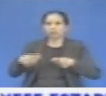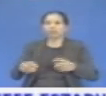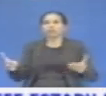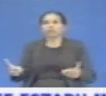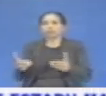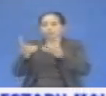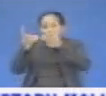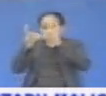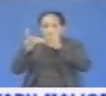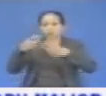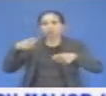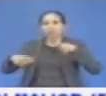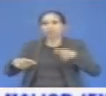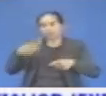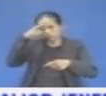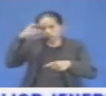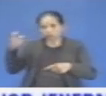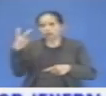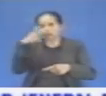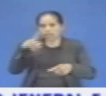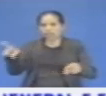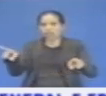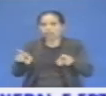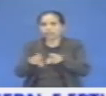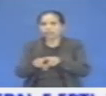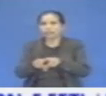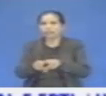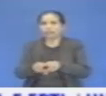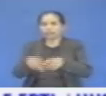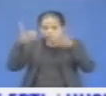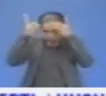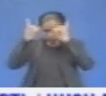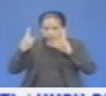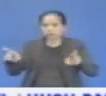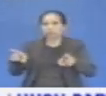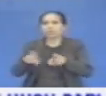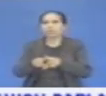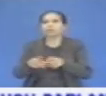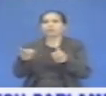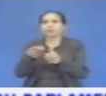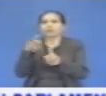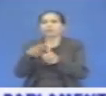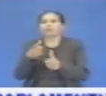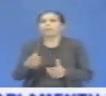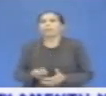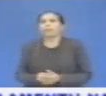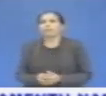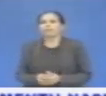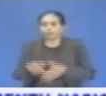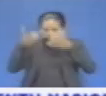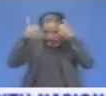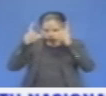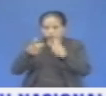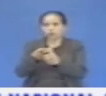decisão tribunal. Tamba considera decisão hanesan deit ho decisão e a primeiro instância. E decisão se tribunal leve maka atum